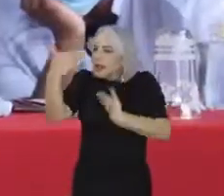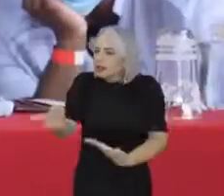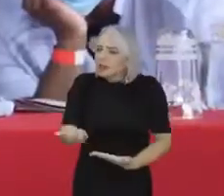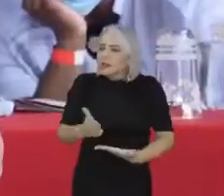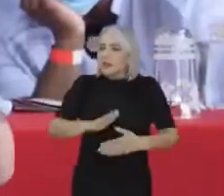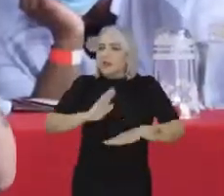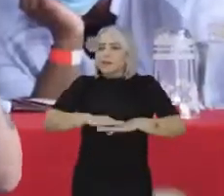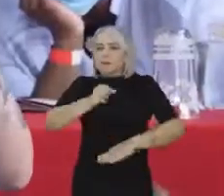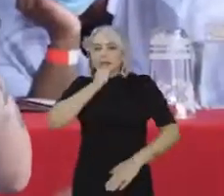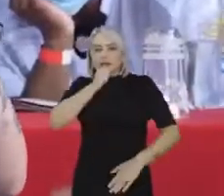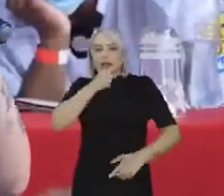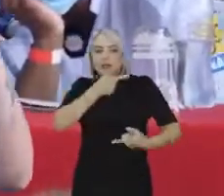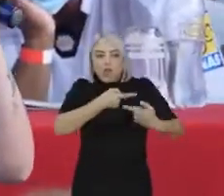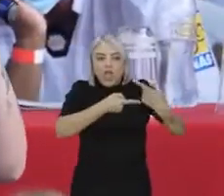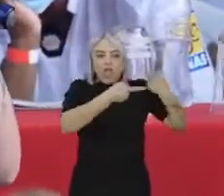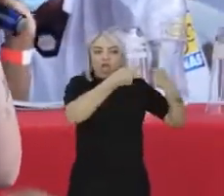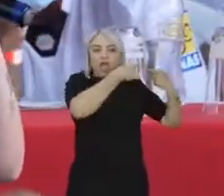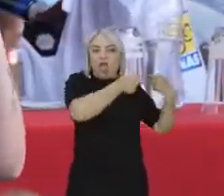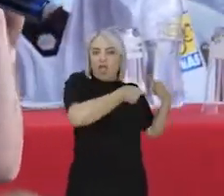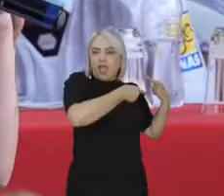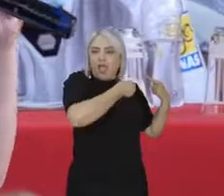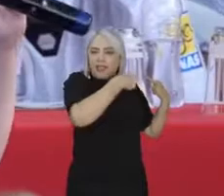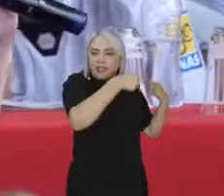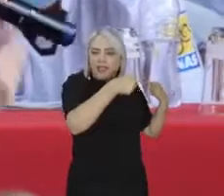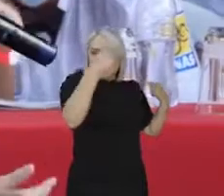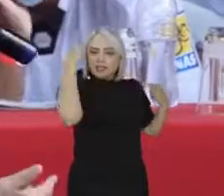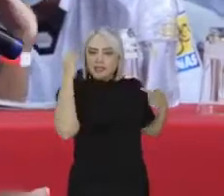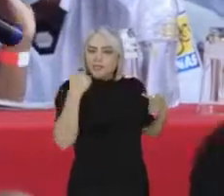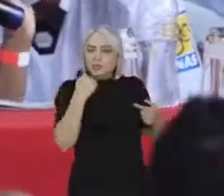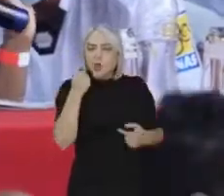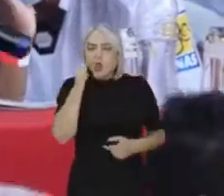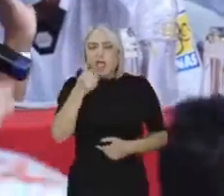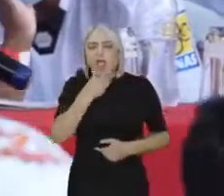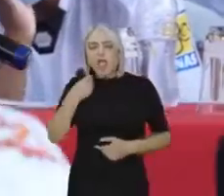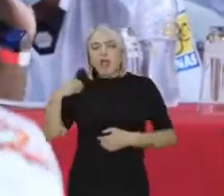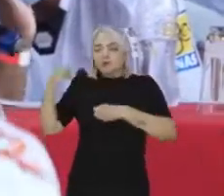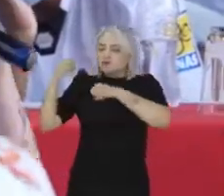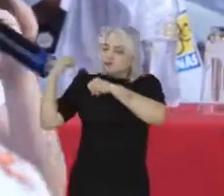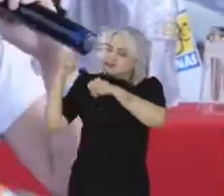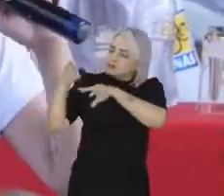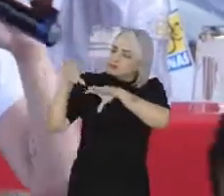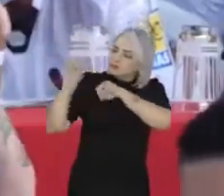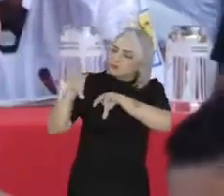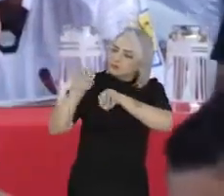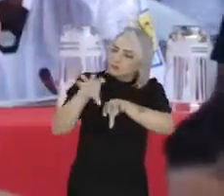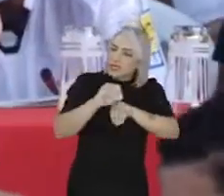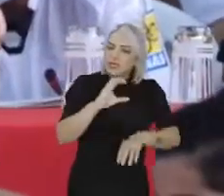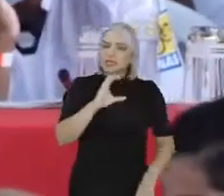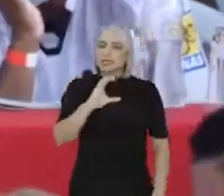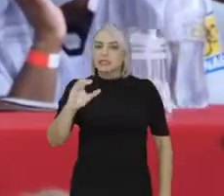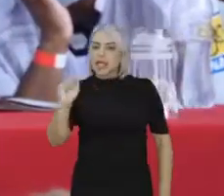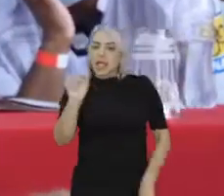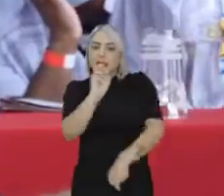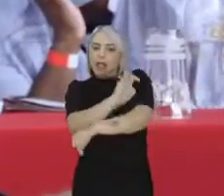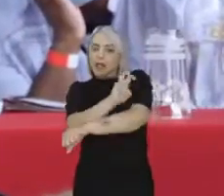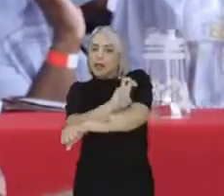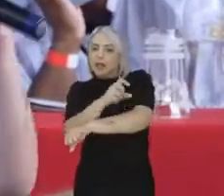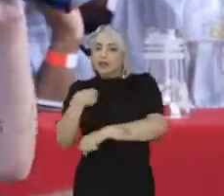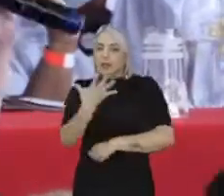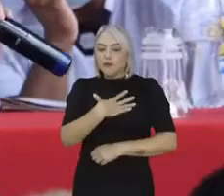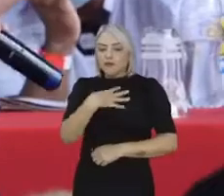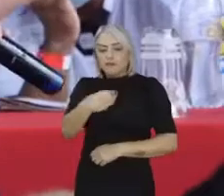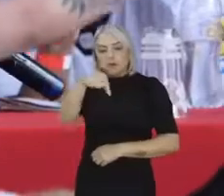nós, agradecer aqueles e aquelas que nos educaram nos CCAs, nas creches, que somos filhos dessa